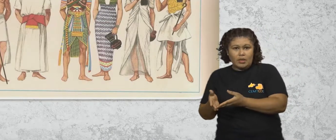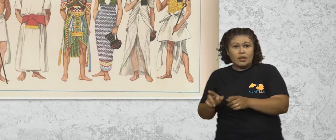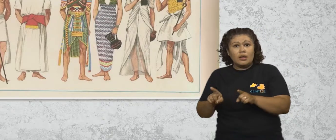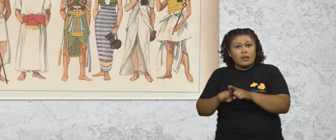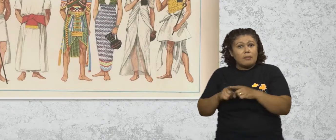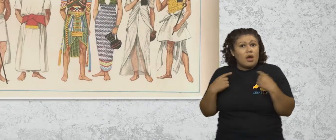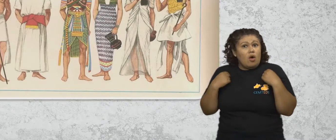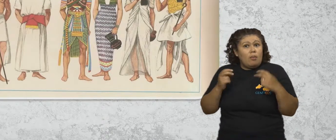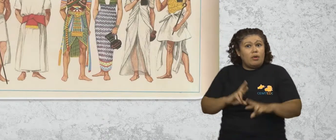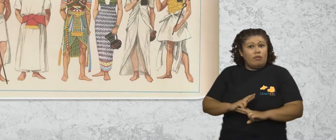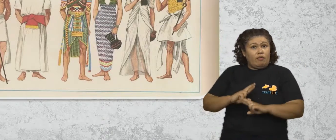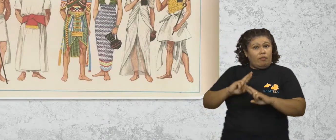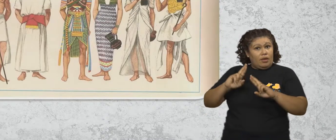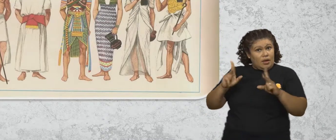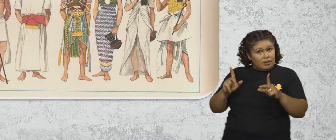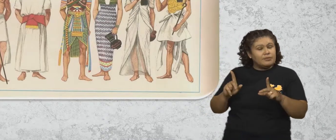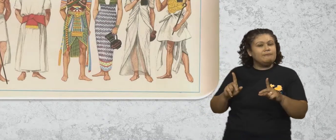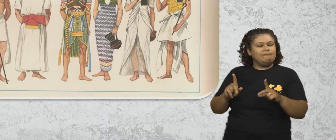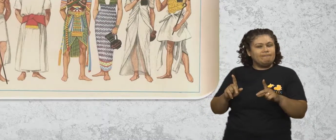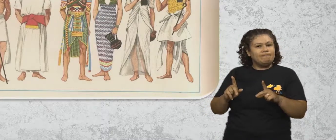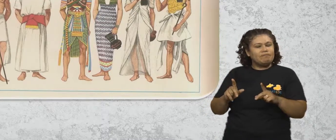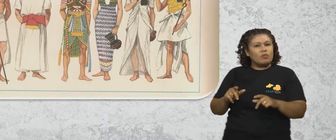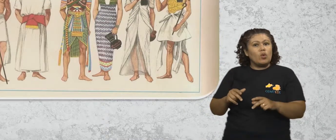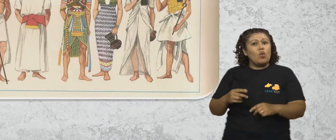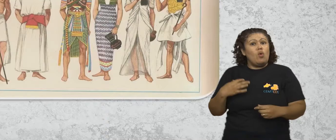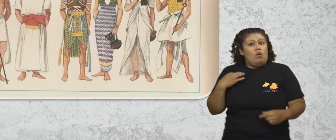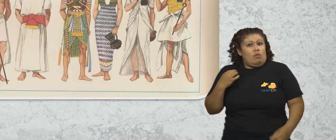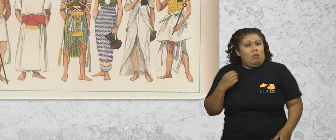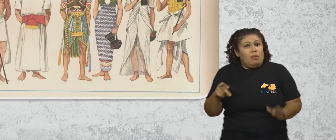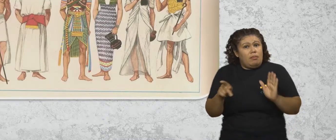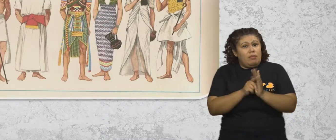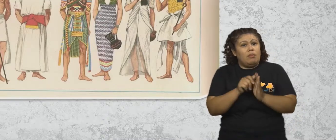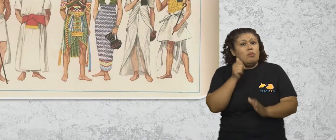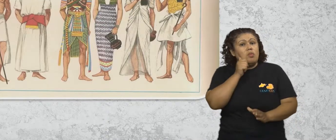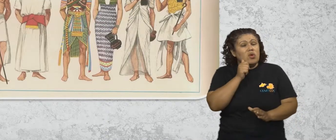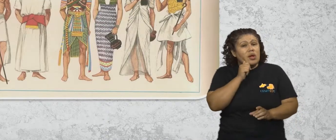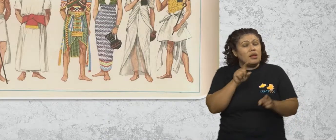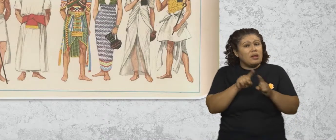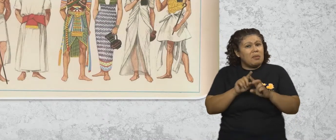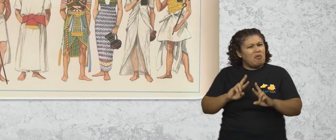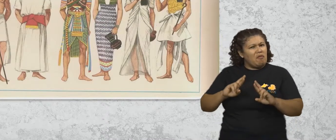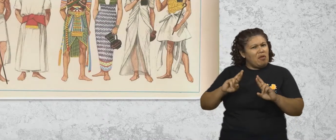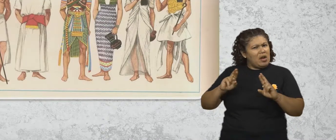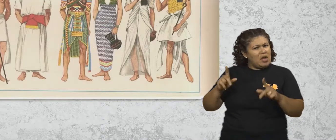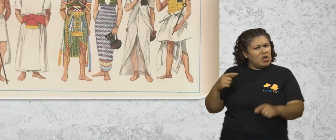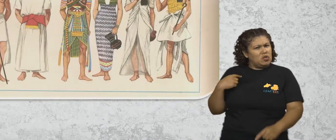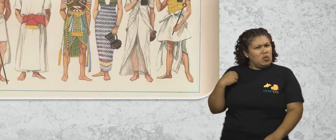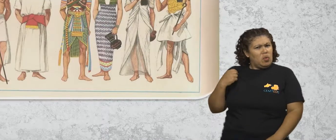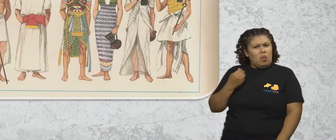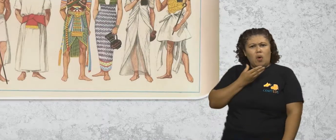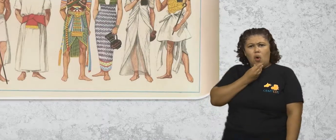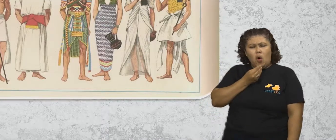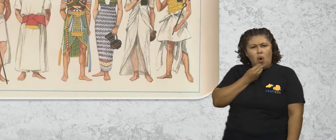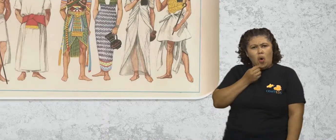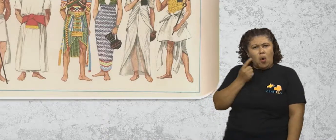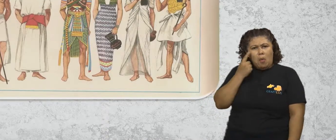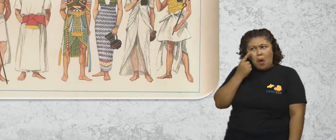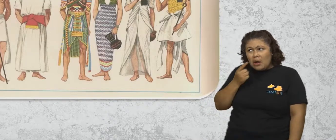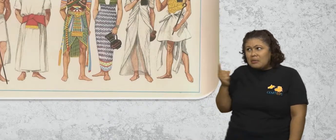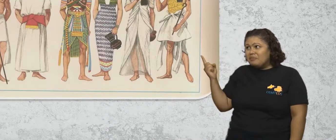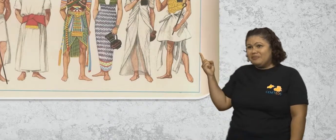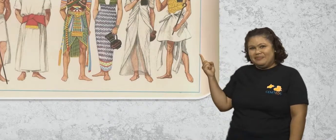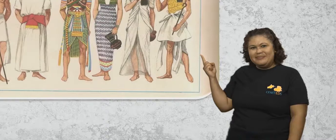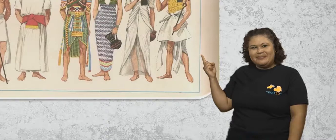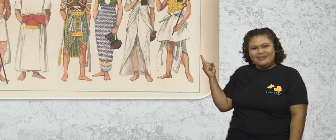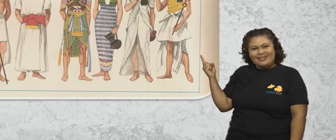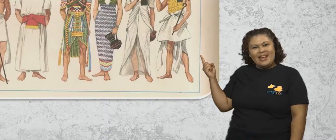roupas femininas vão ser bem diferenciadas das masculinas. Como vocês podem ver nessa imagem, há uma diferença bem nítida